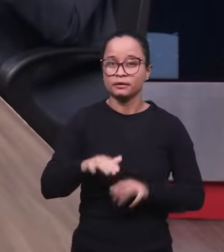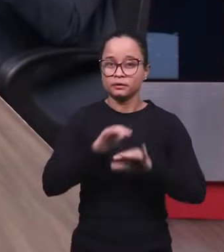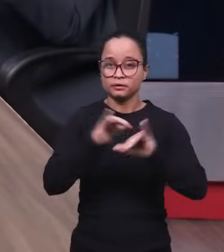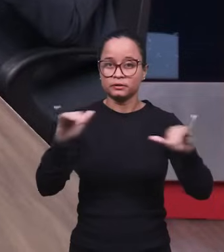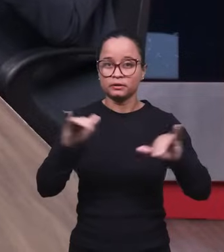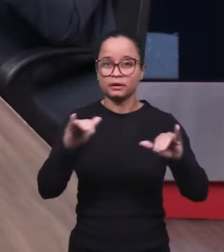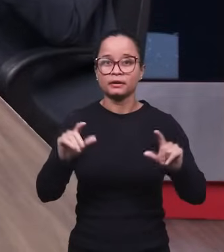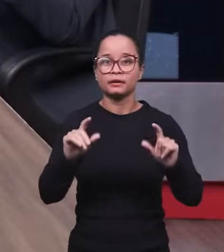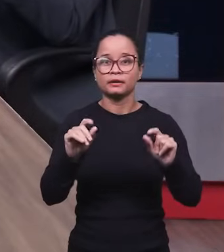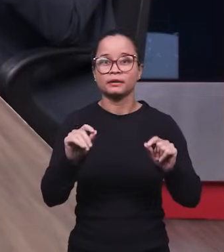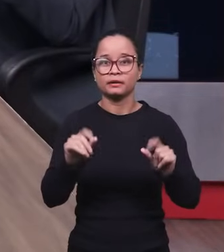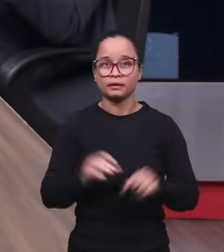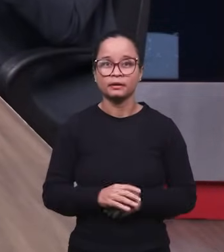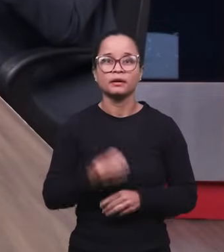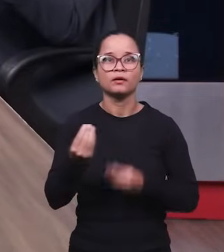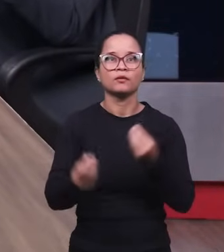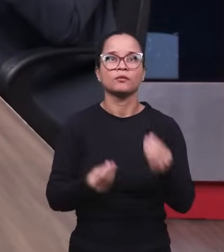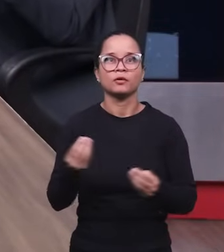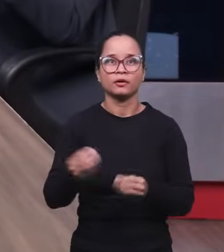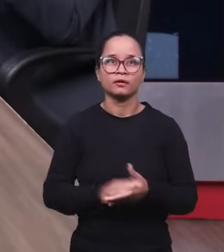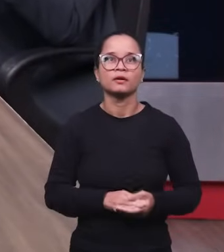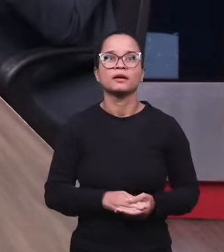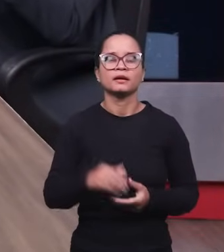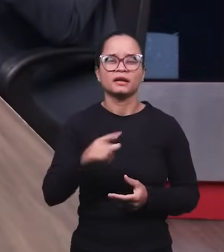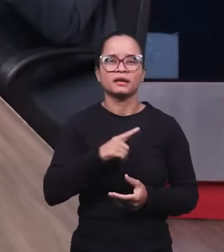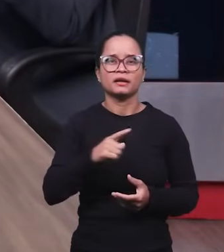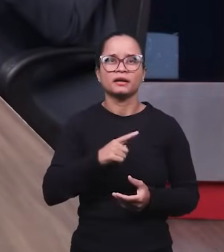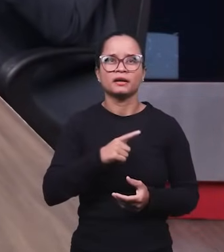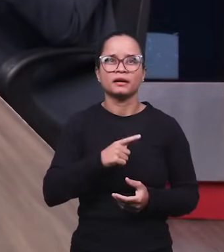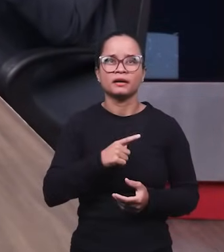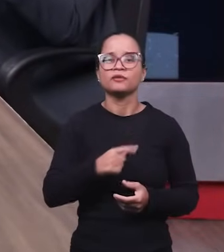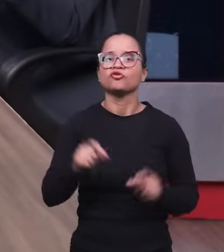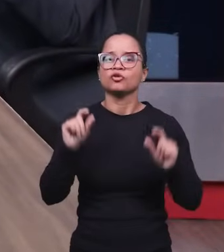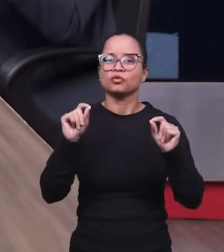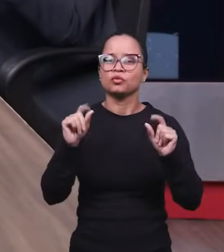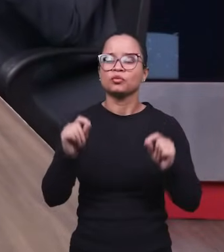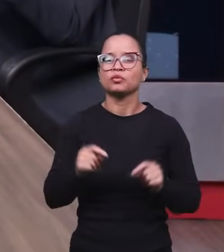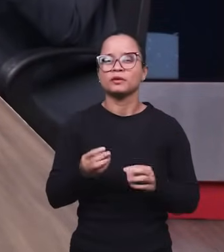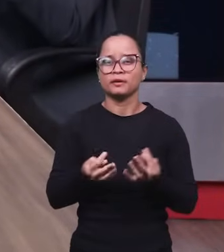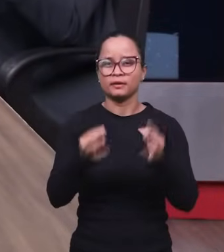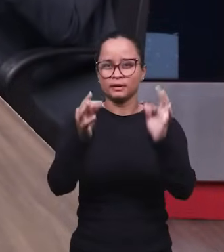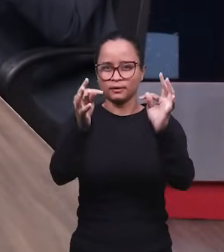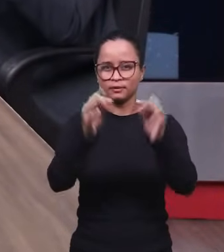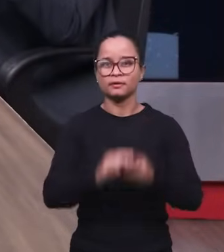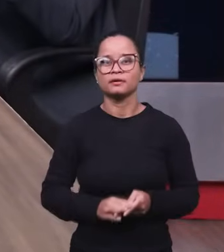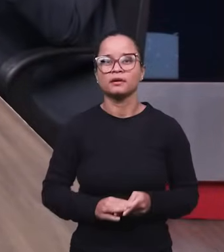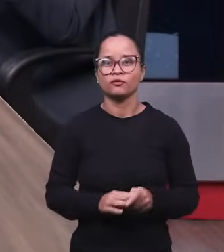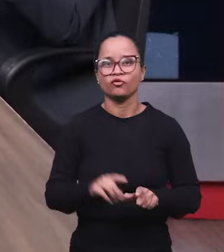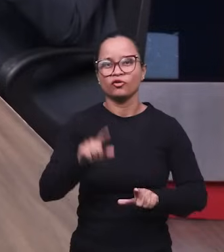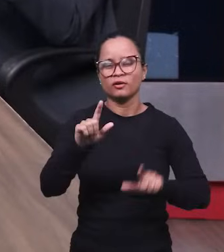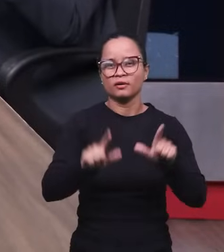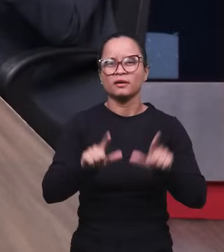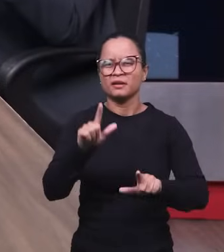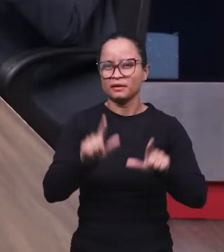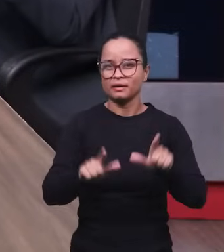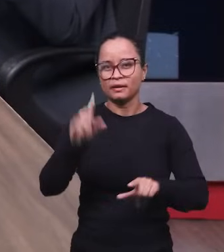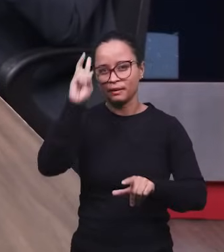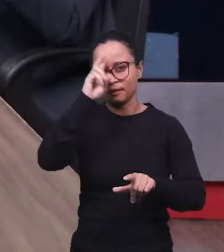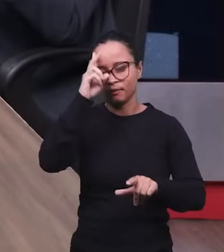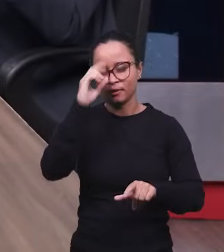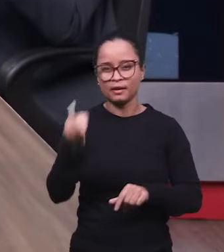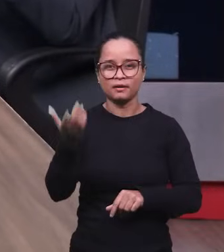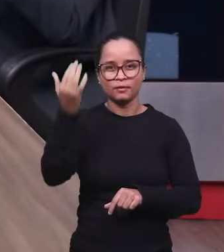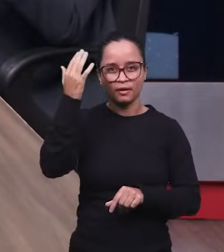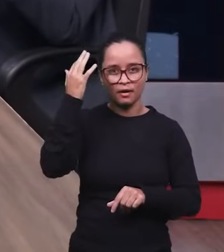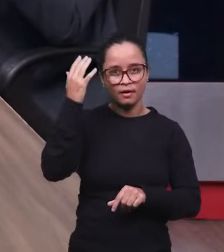transmissões, que era videoconferência. Era através de videoconferência. As primeiras transmissões, ali corrigindo, assim, várias questões que precisavam ser ajustadas,